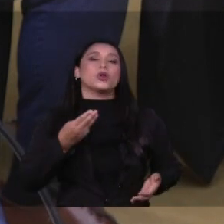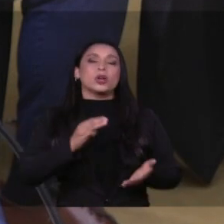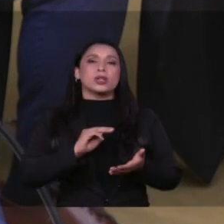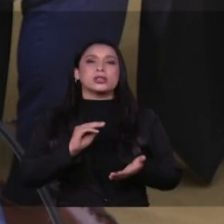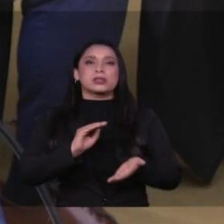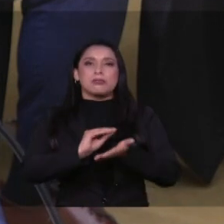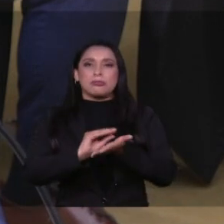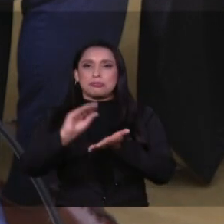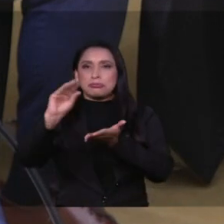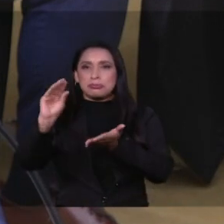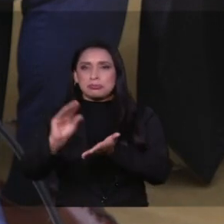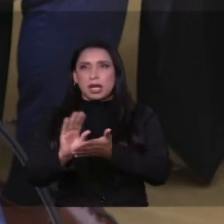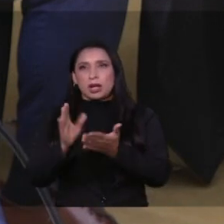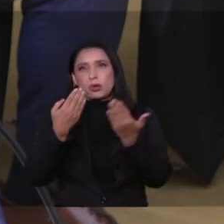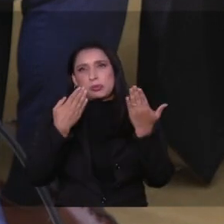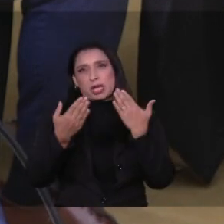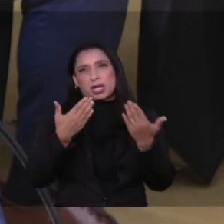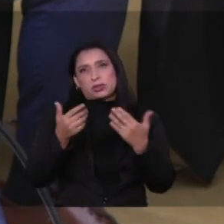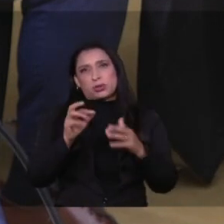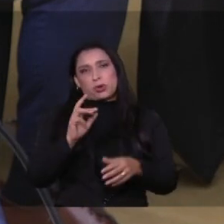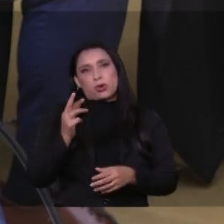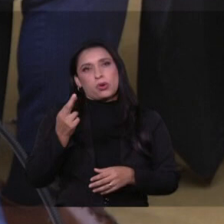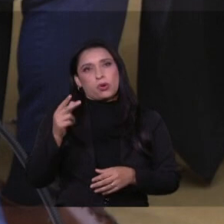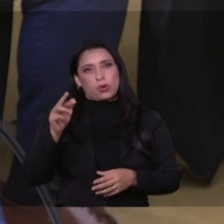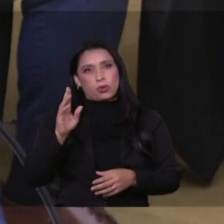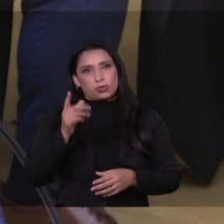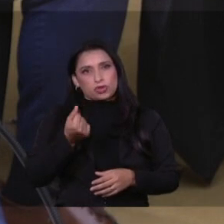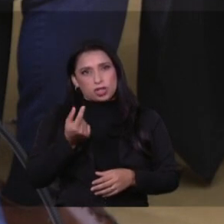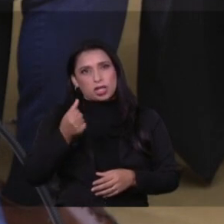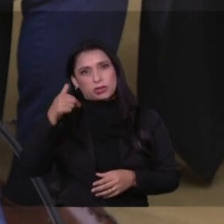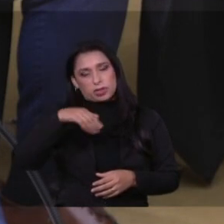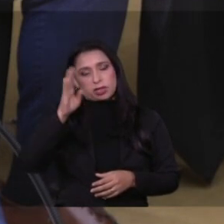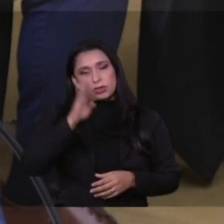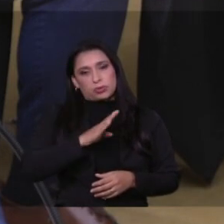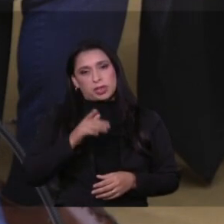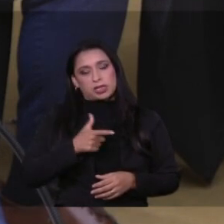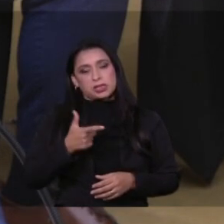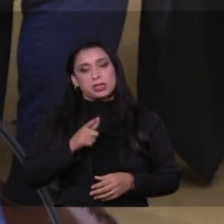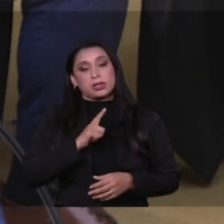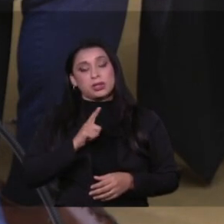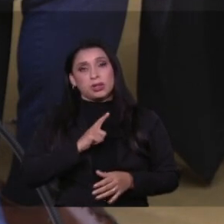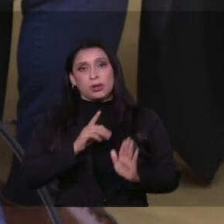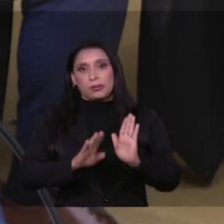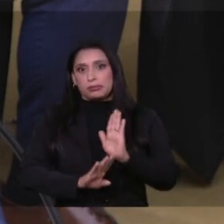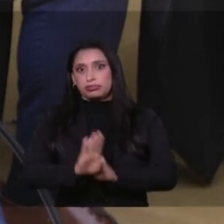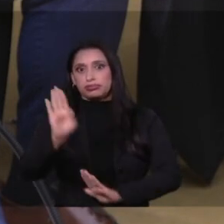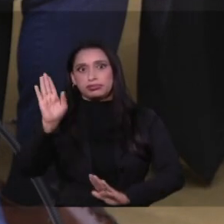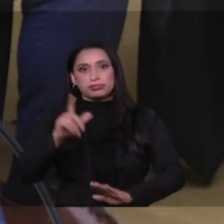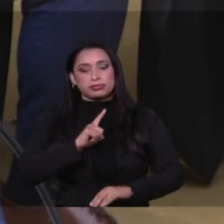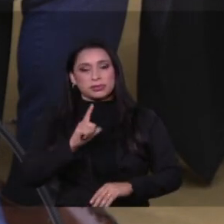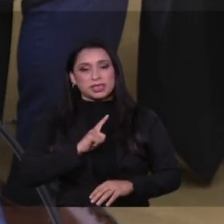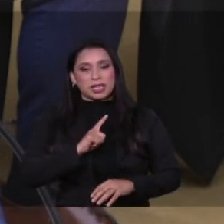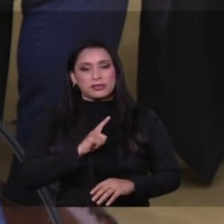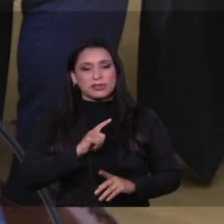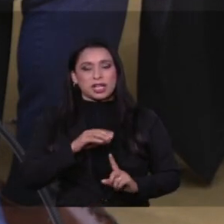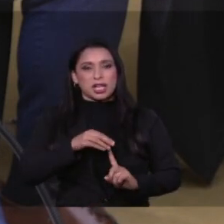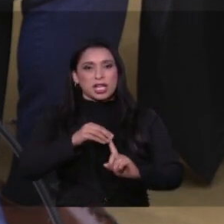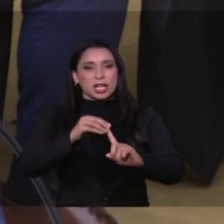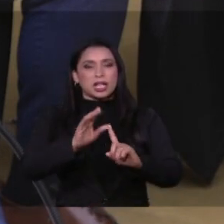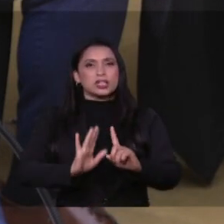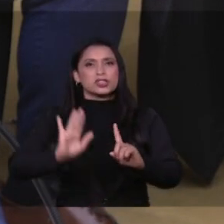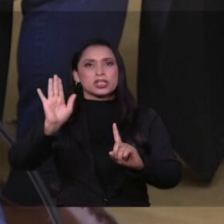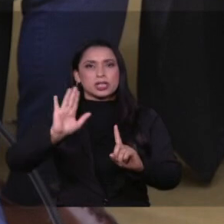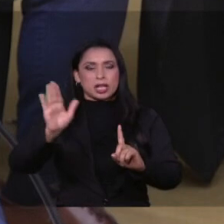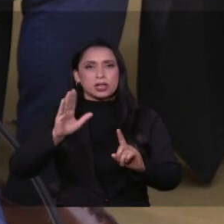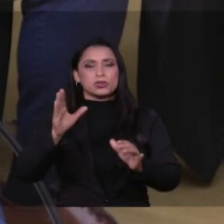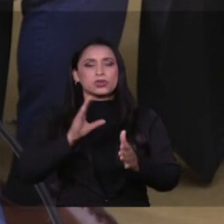reais. De outra perspectiva, no segundo semestre de 2023, houve também a nomeação de mais de 230 candidatos aprovados